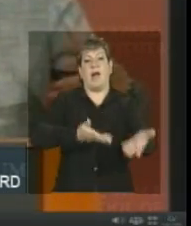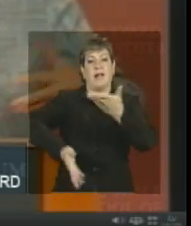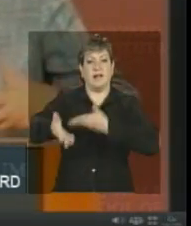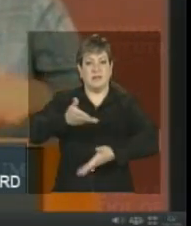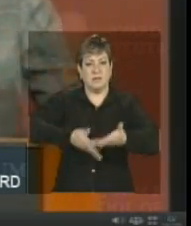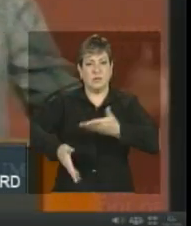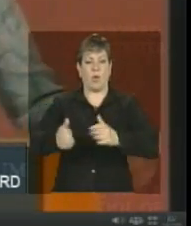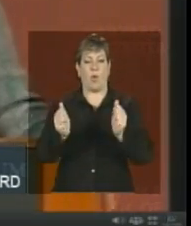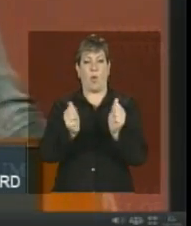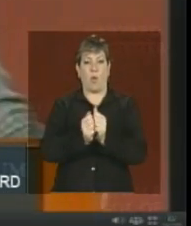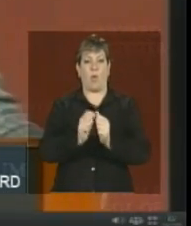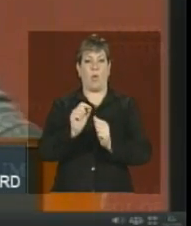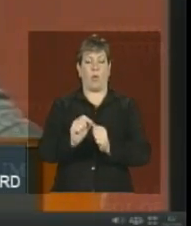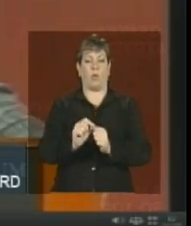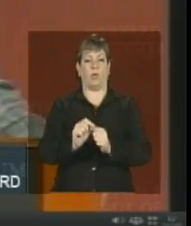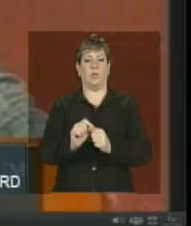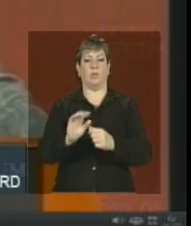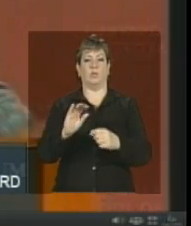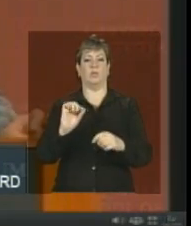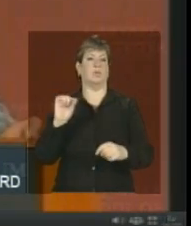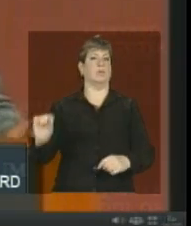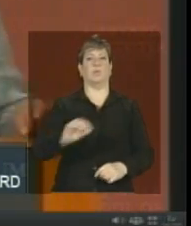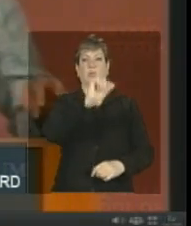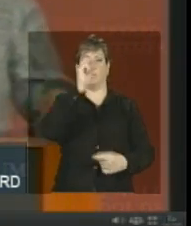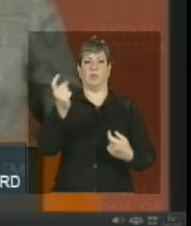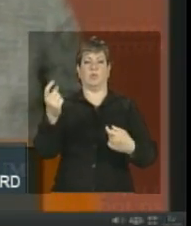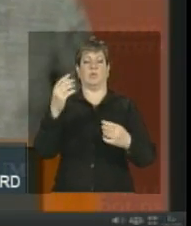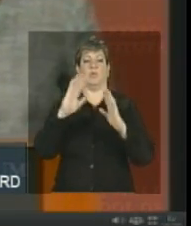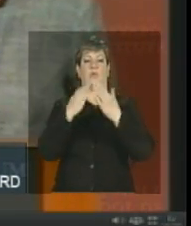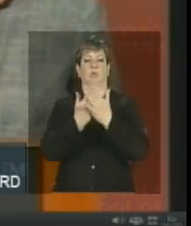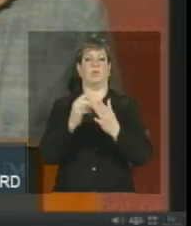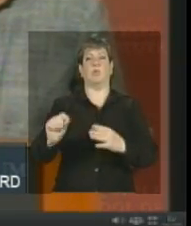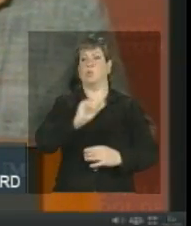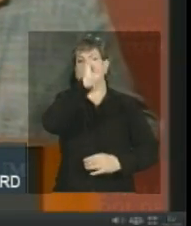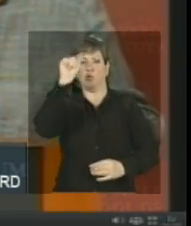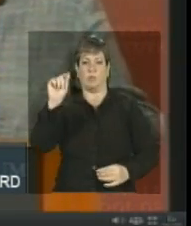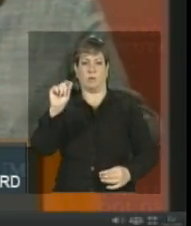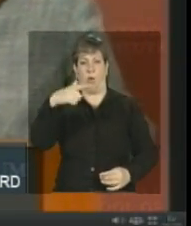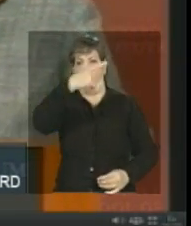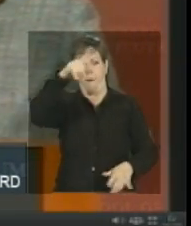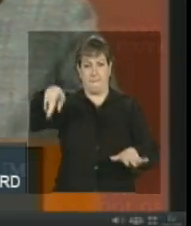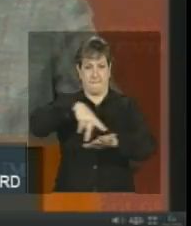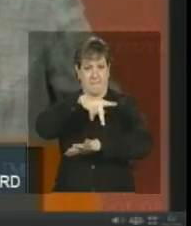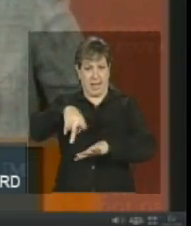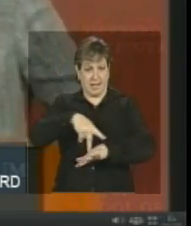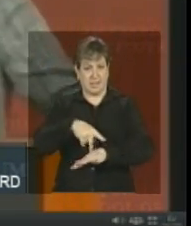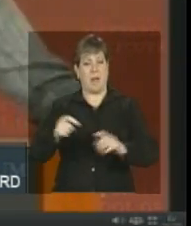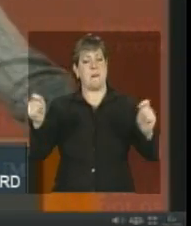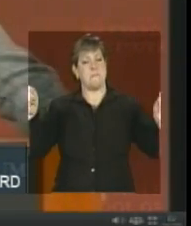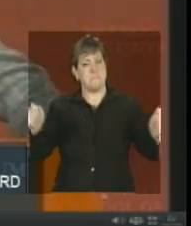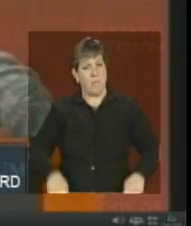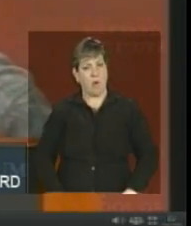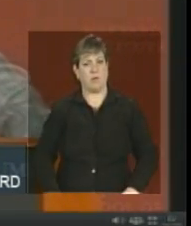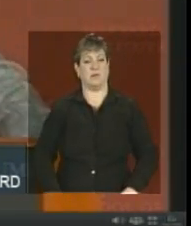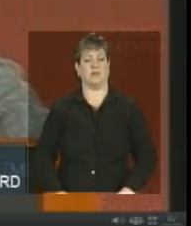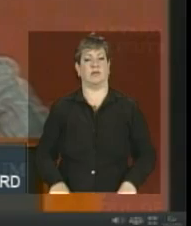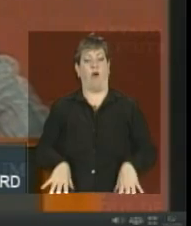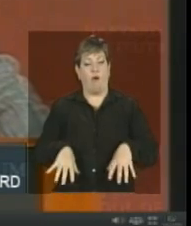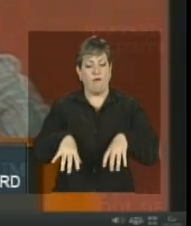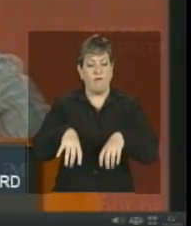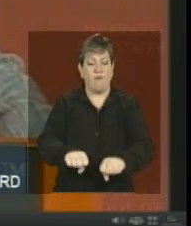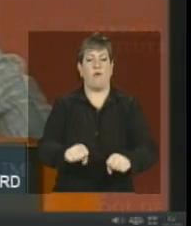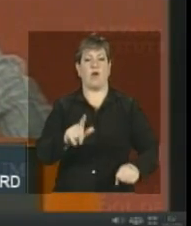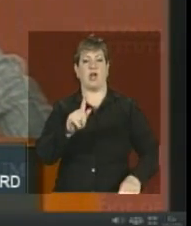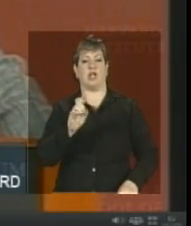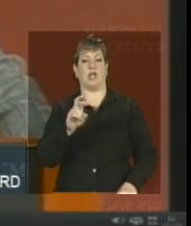relações com instituições internacionais, elas são capazes de formar seus gerentes, elas são